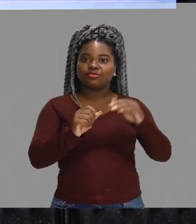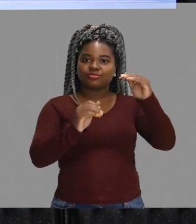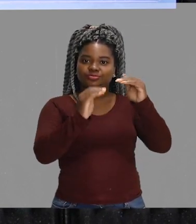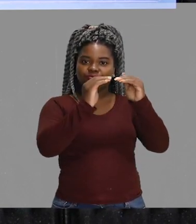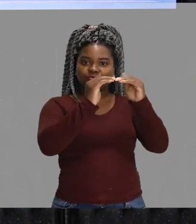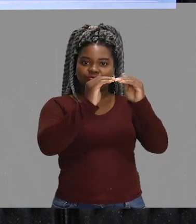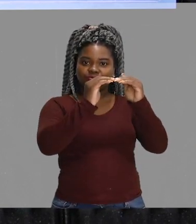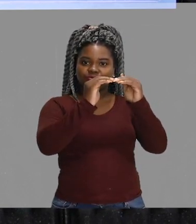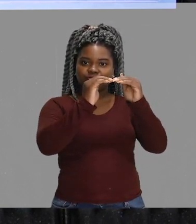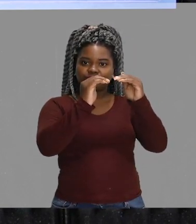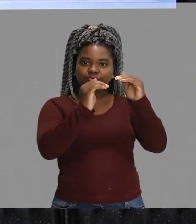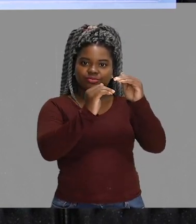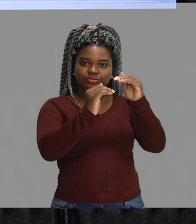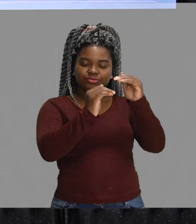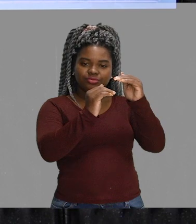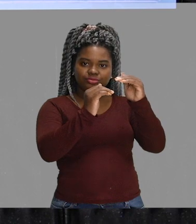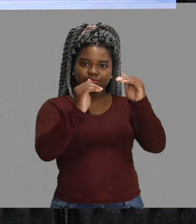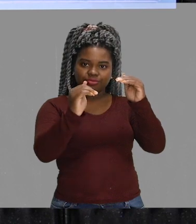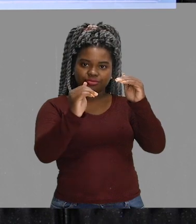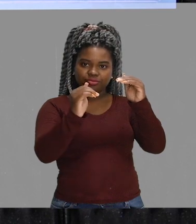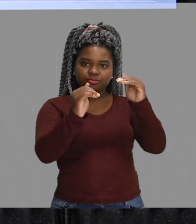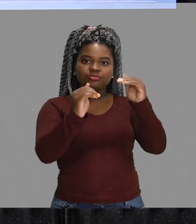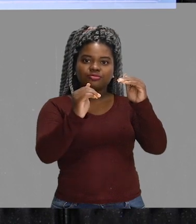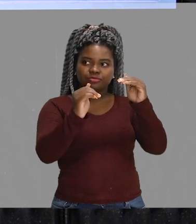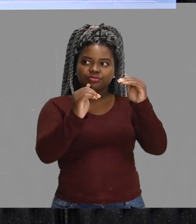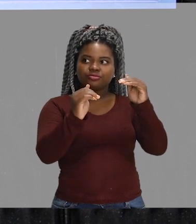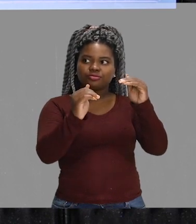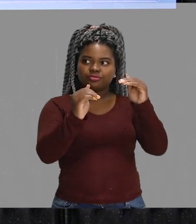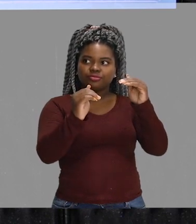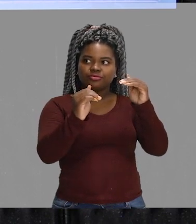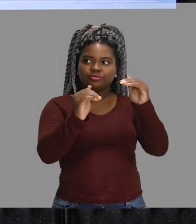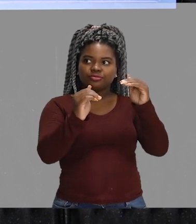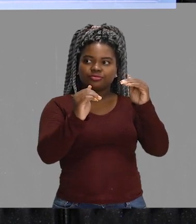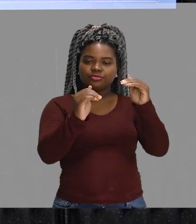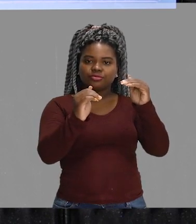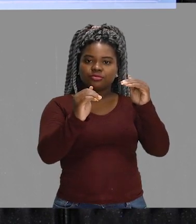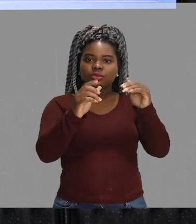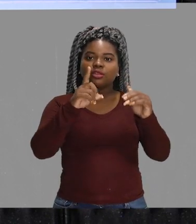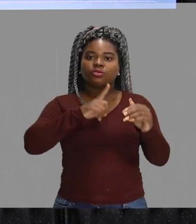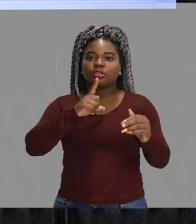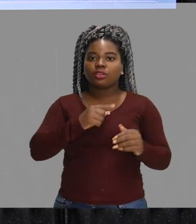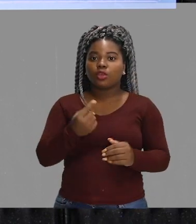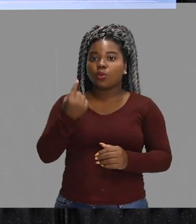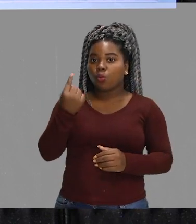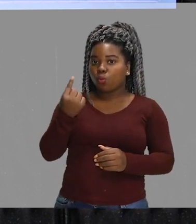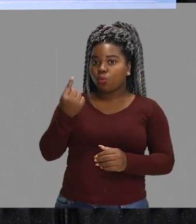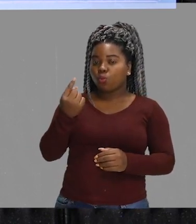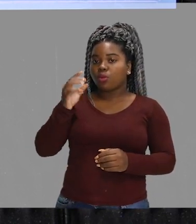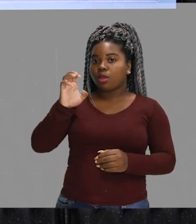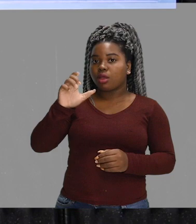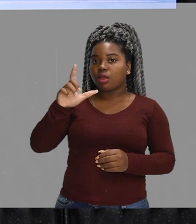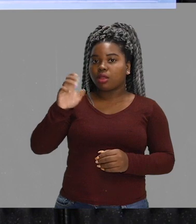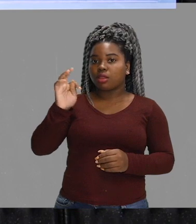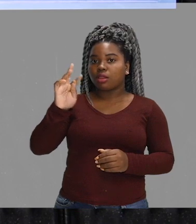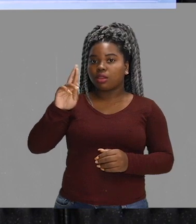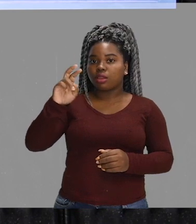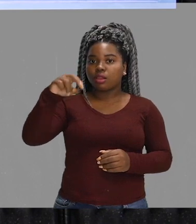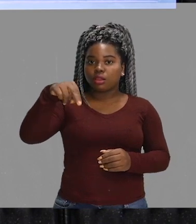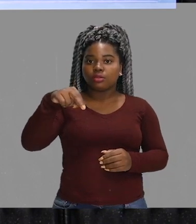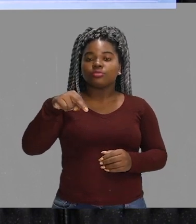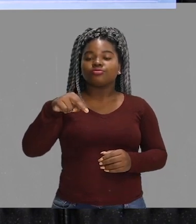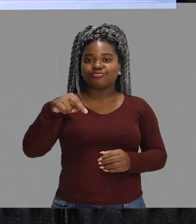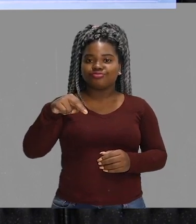os subníveis de energia, tá certo? O preenchimento dos elétrons nos níveis